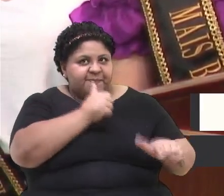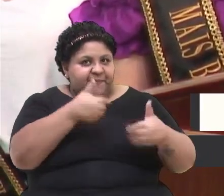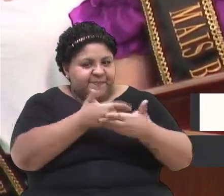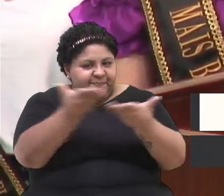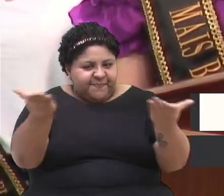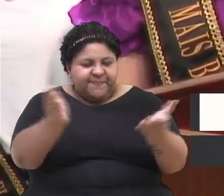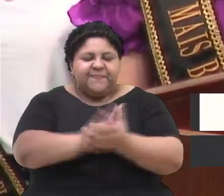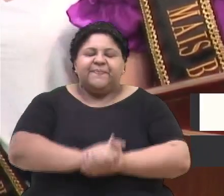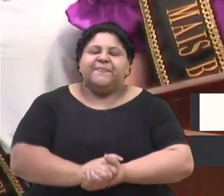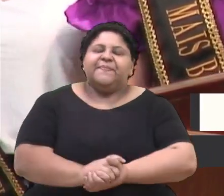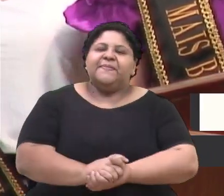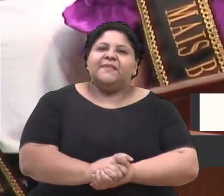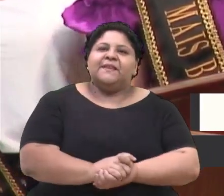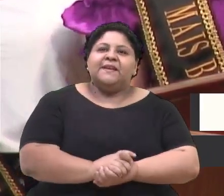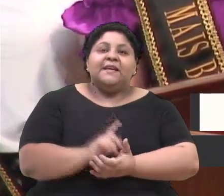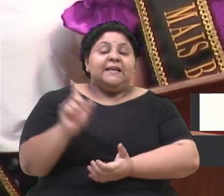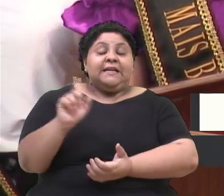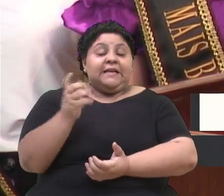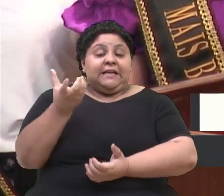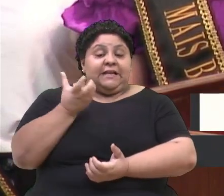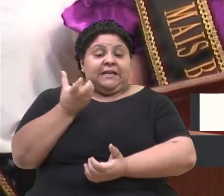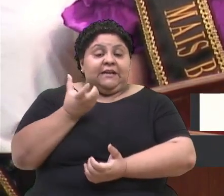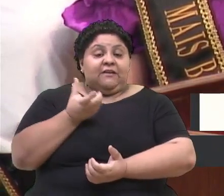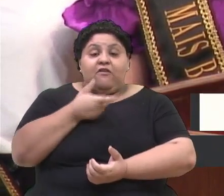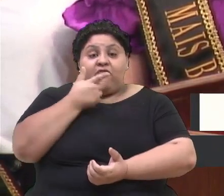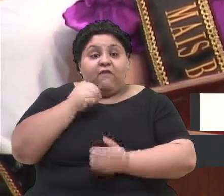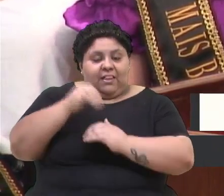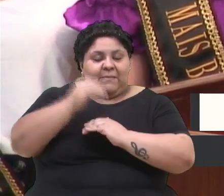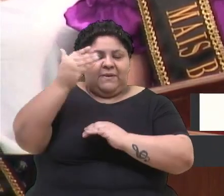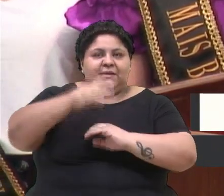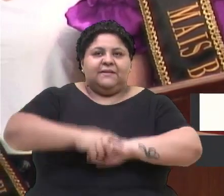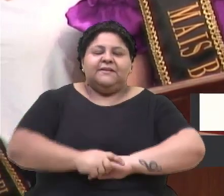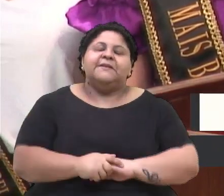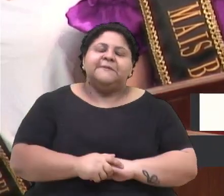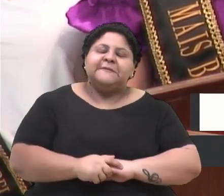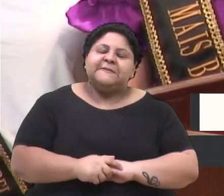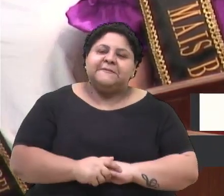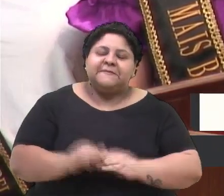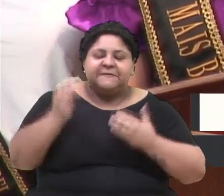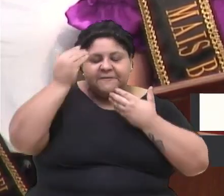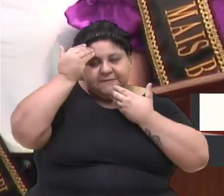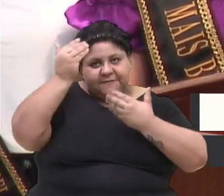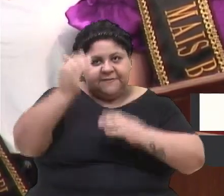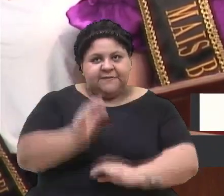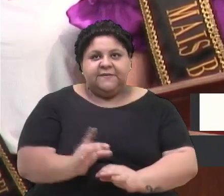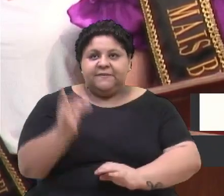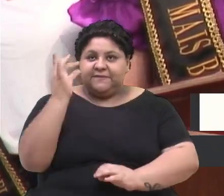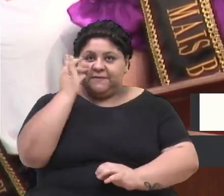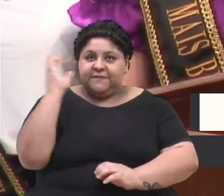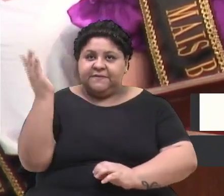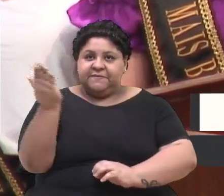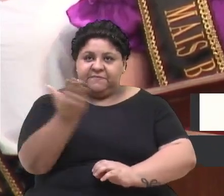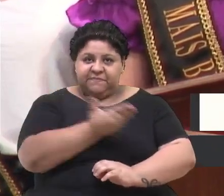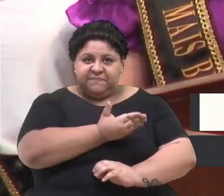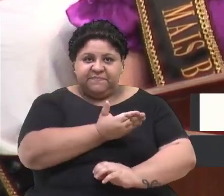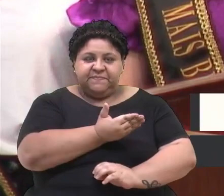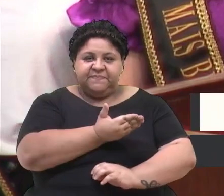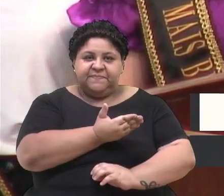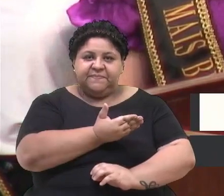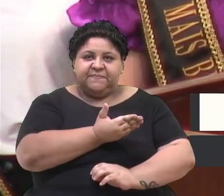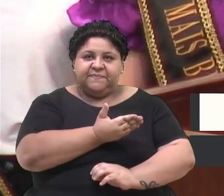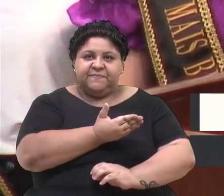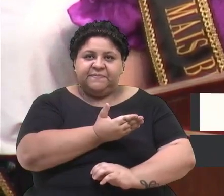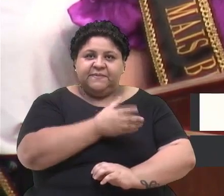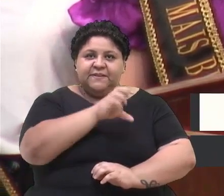disposição. Não querendo ocupar mais espaço, agradeço a presença de todos nós, pessoal